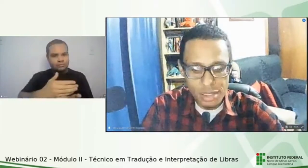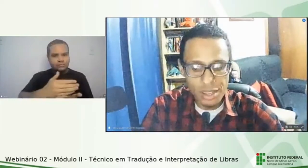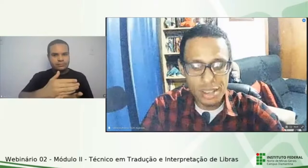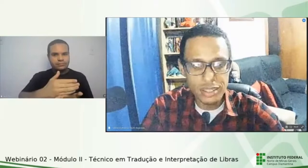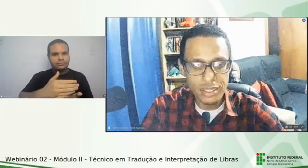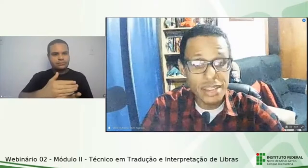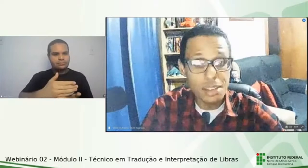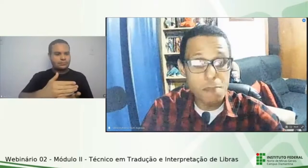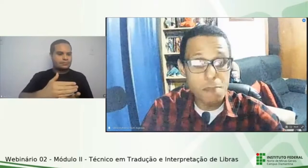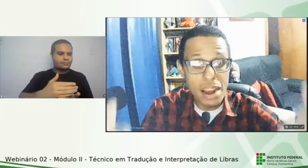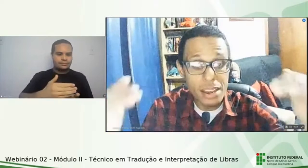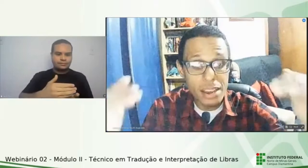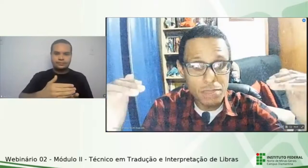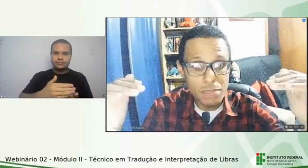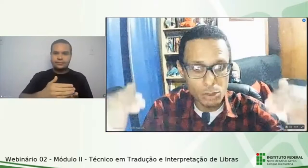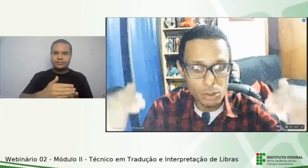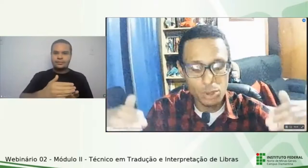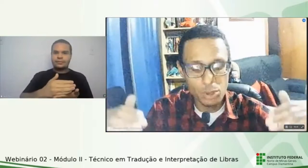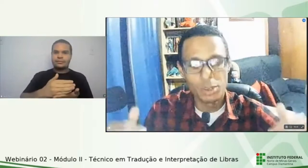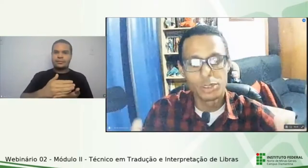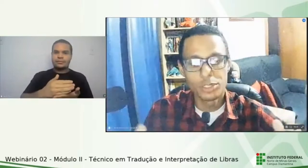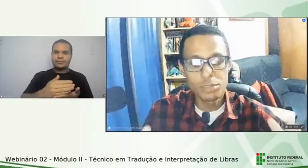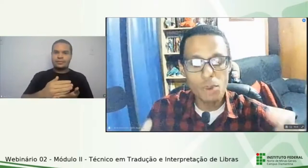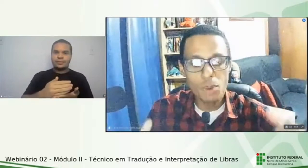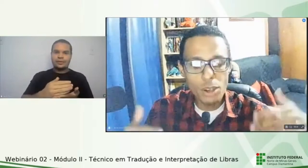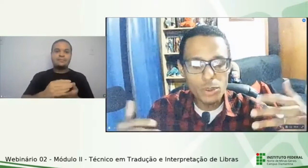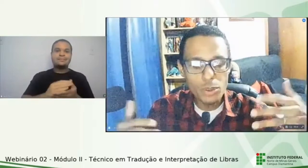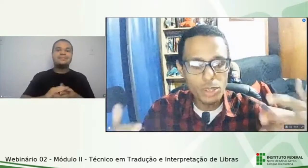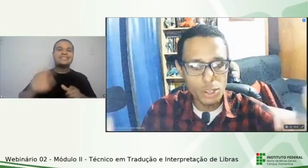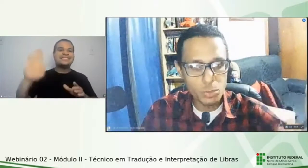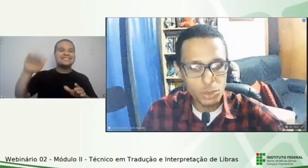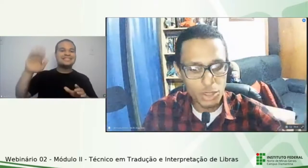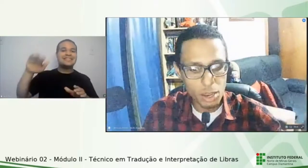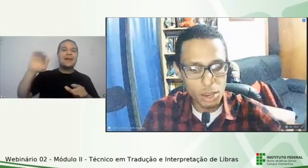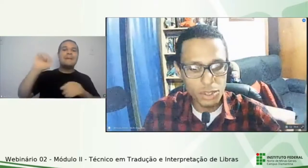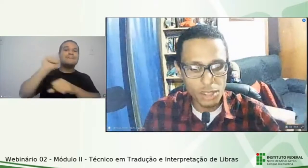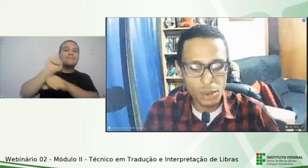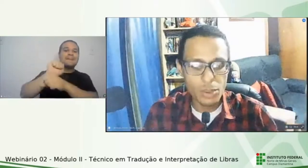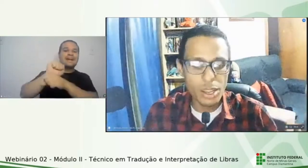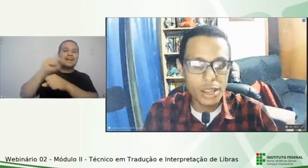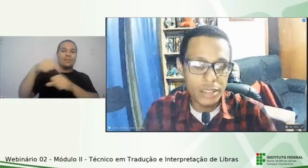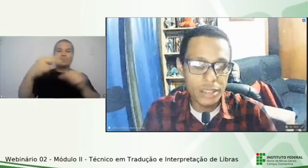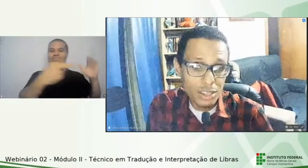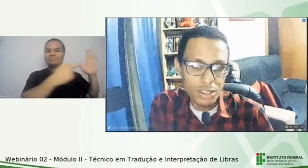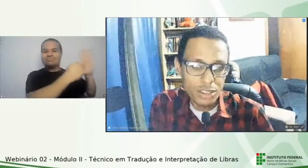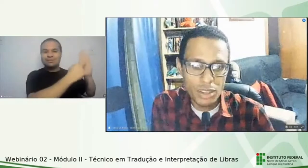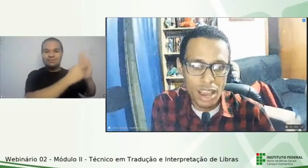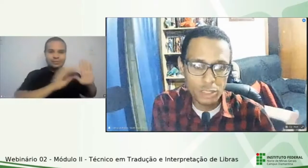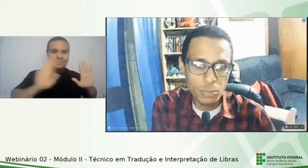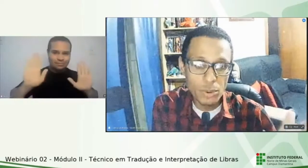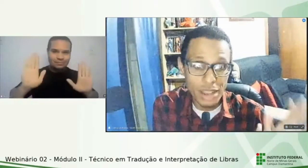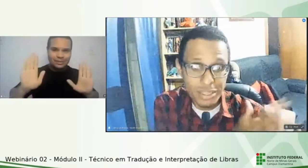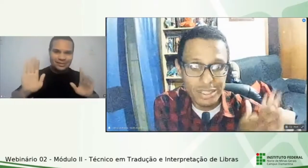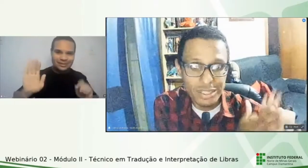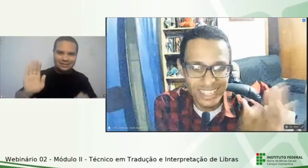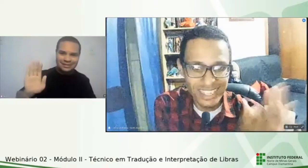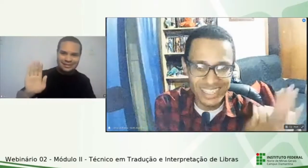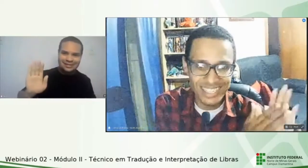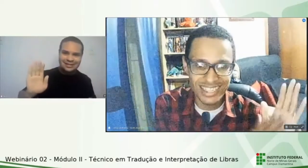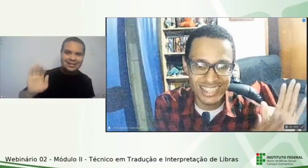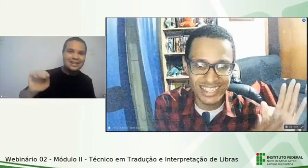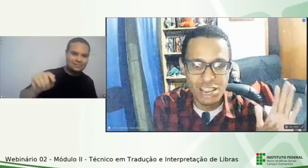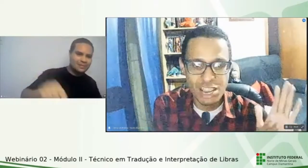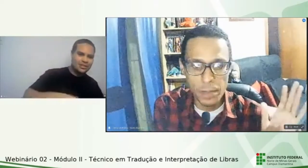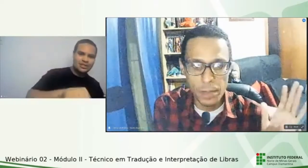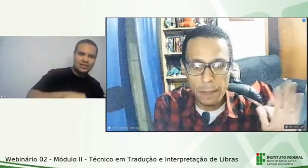com certeza vai ter parâmetros de modo que nós possamos, então, ser direcionados por essas